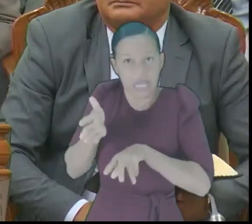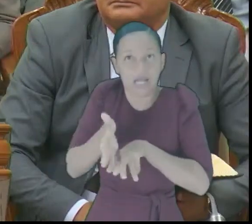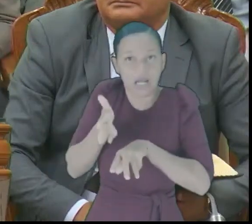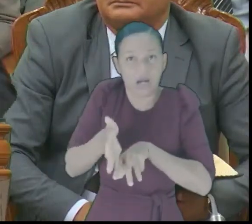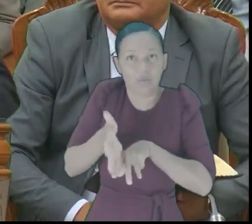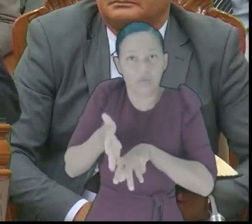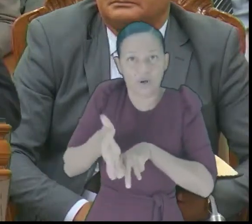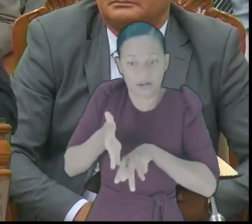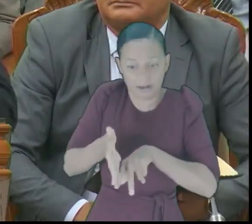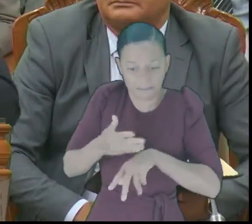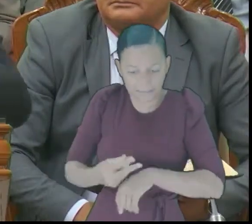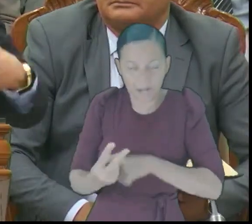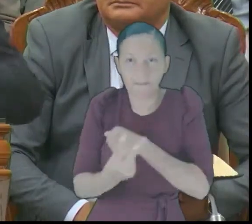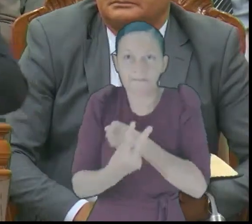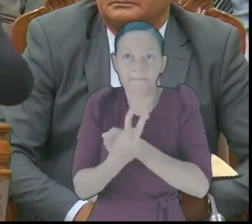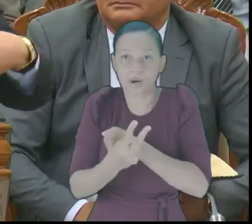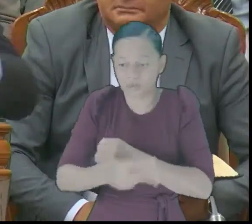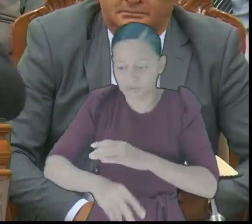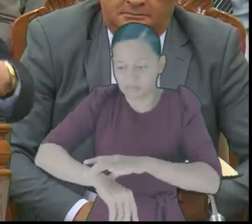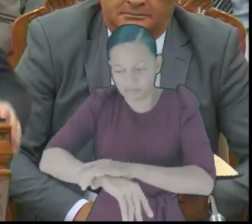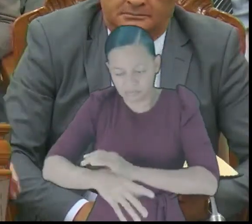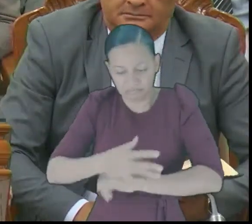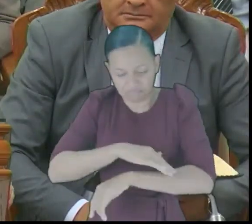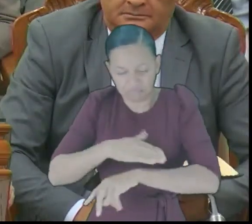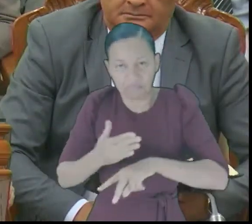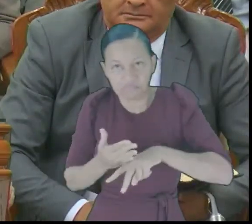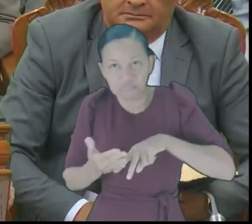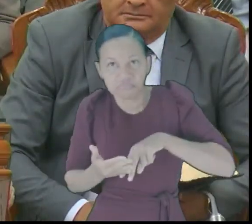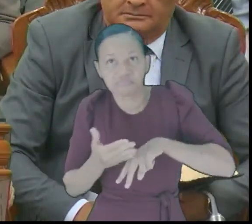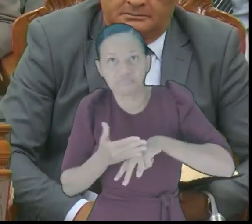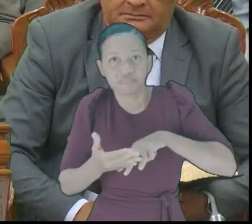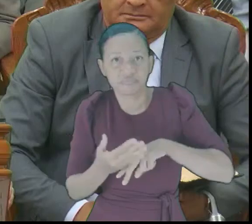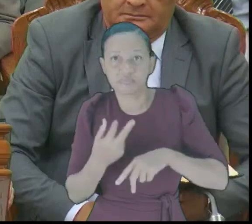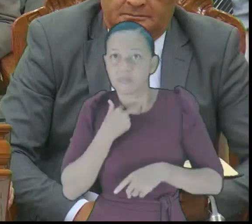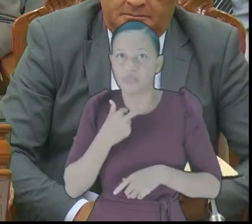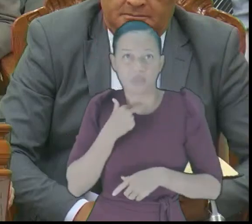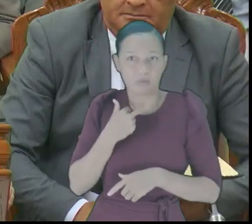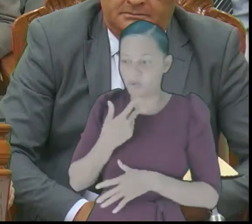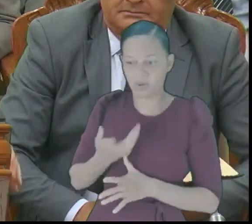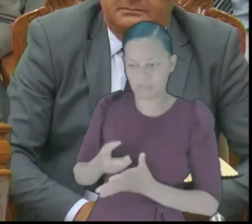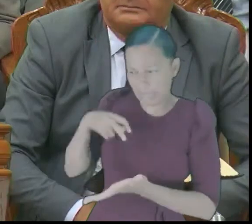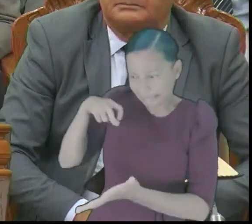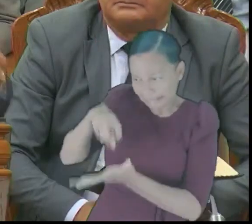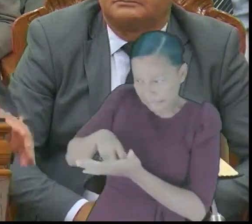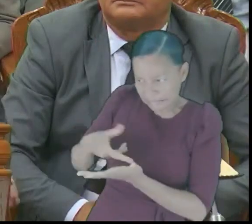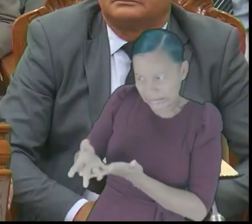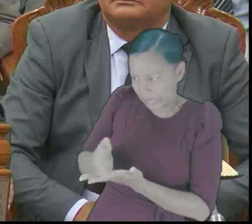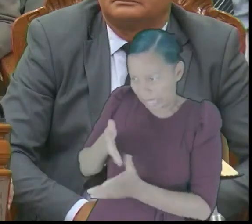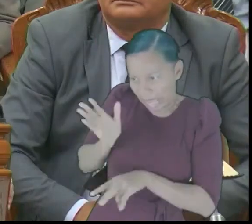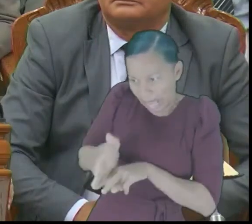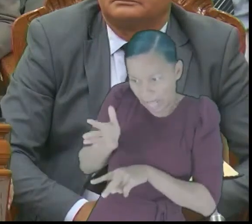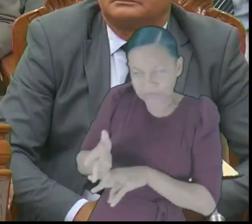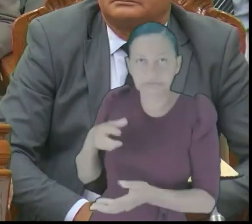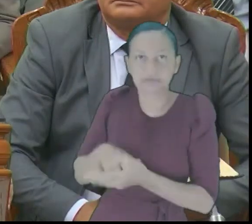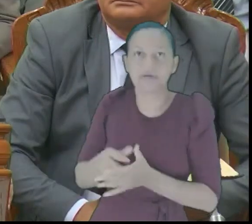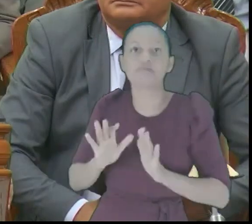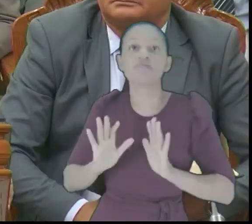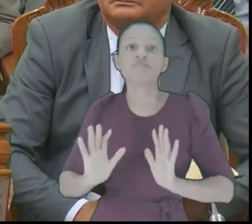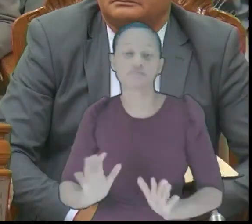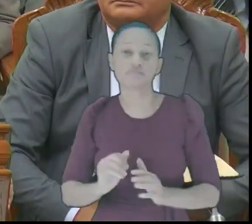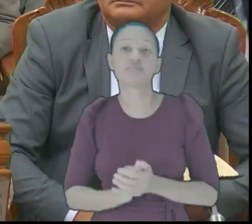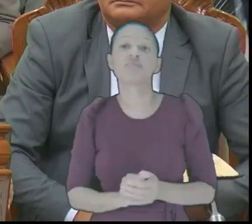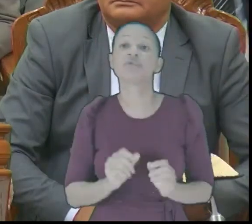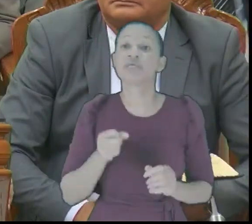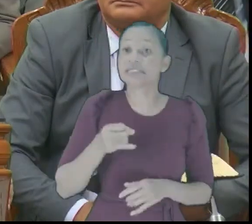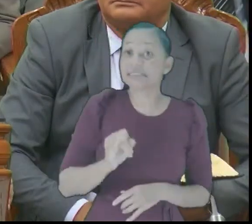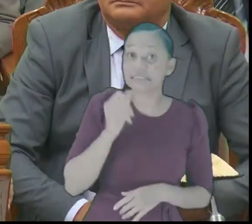se proteger totalmente, é recomendação da própria profissão, e nós não disciplinamos ninguém, por isso que nós não somos loucos, mas que seja com modéstia.